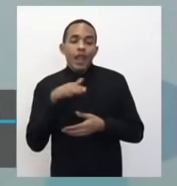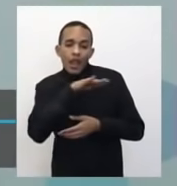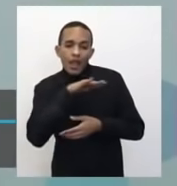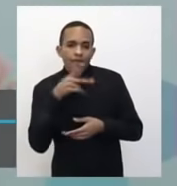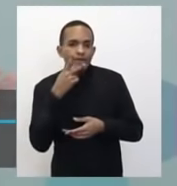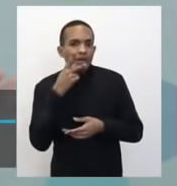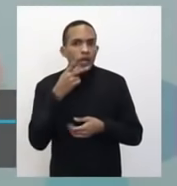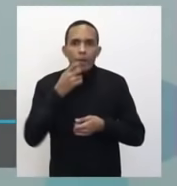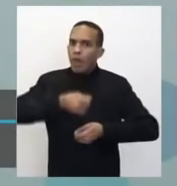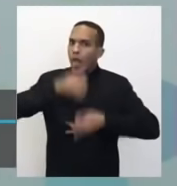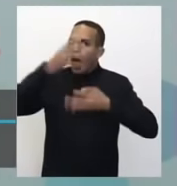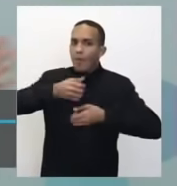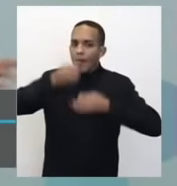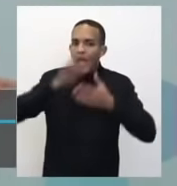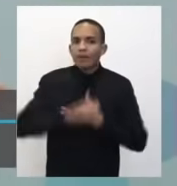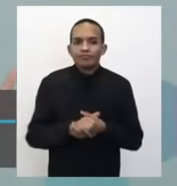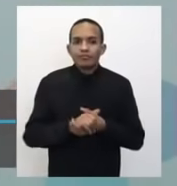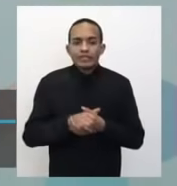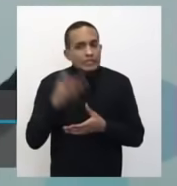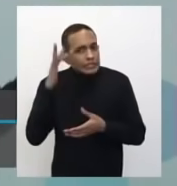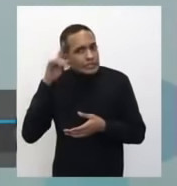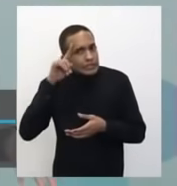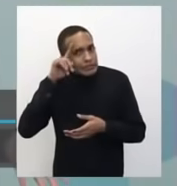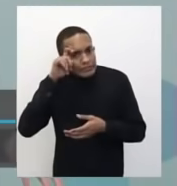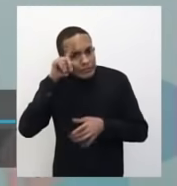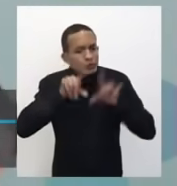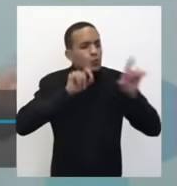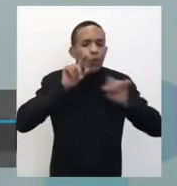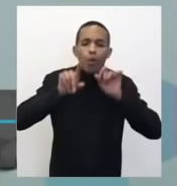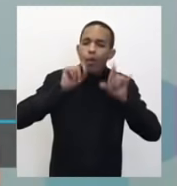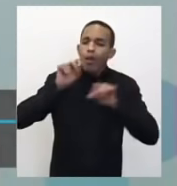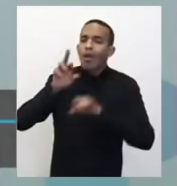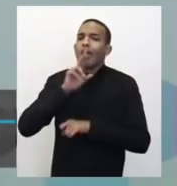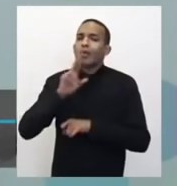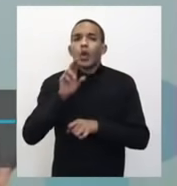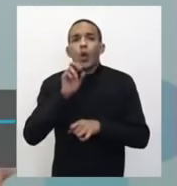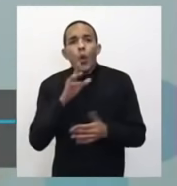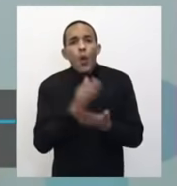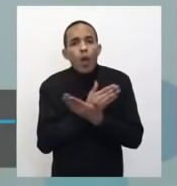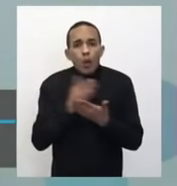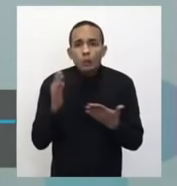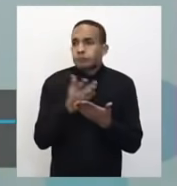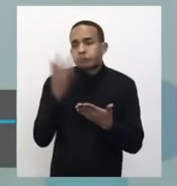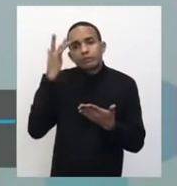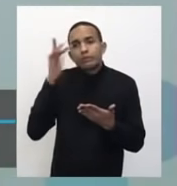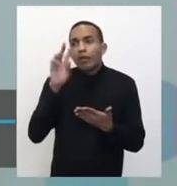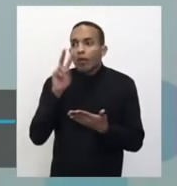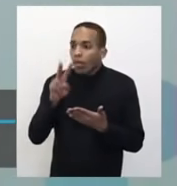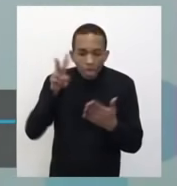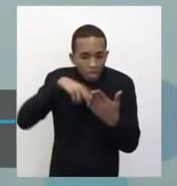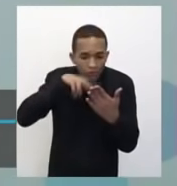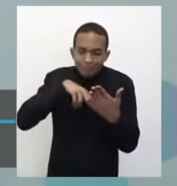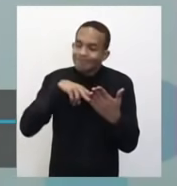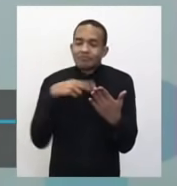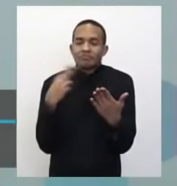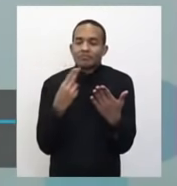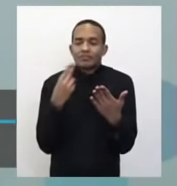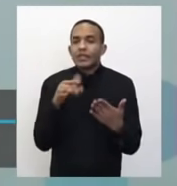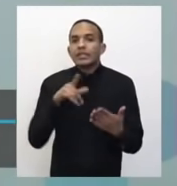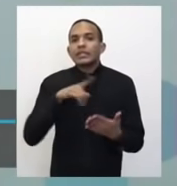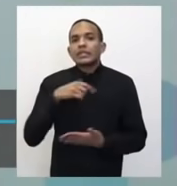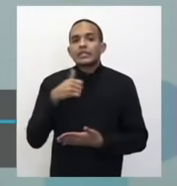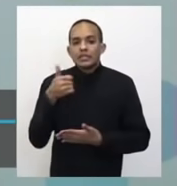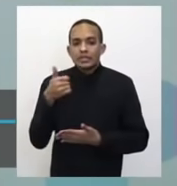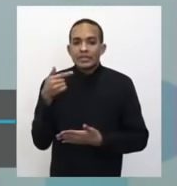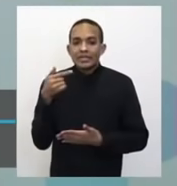assim, bastantão. Difícil foi escolher as melhores respostas, ou algumas, né? Porque não dá nem para ler todas. Só para você ter uma ideia, tem